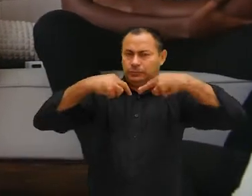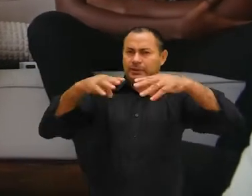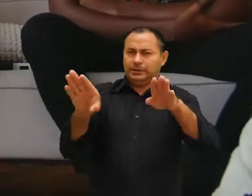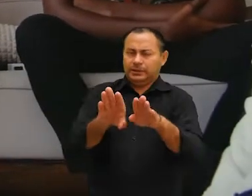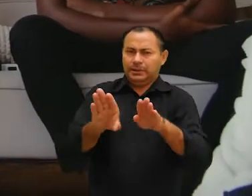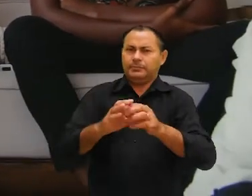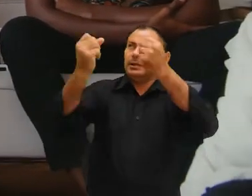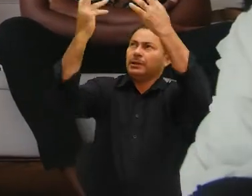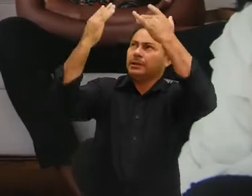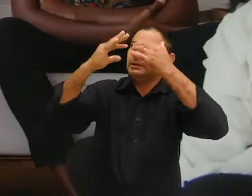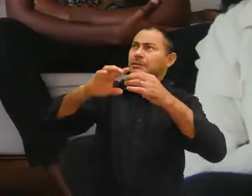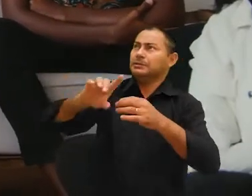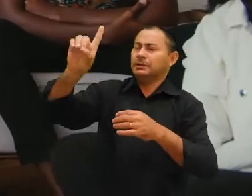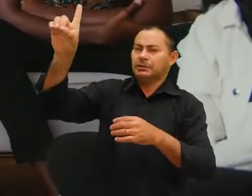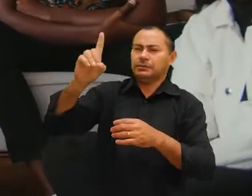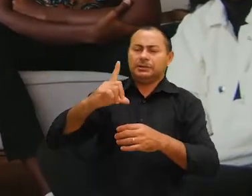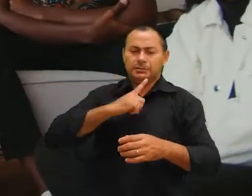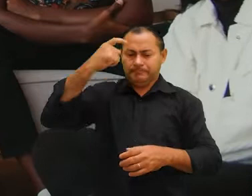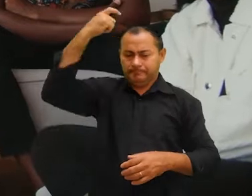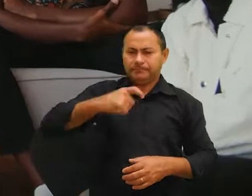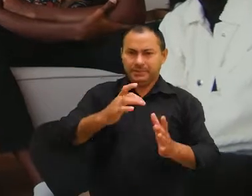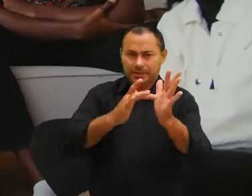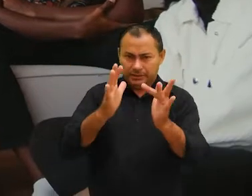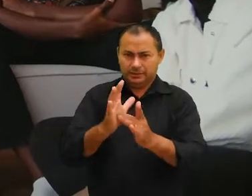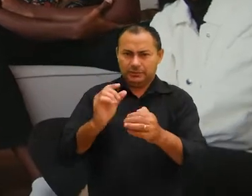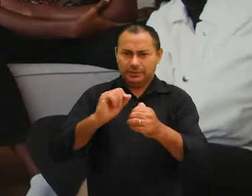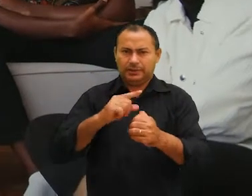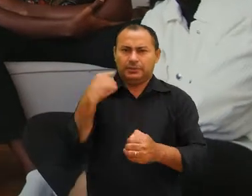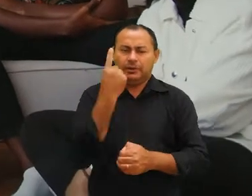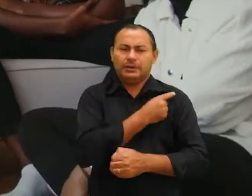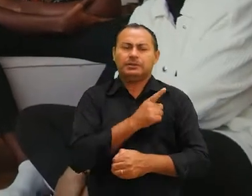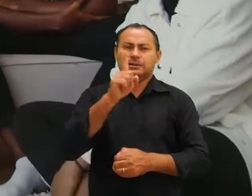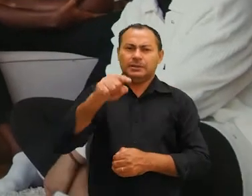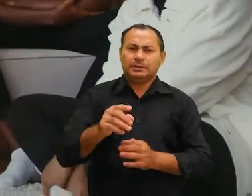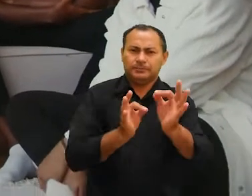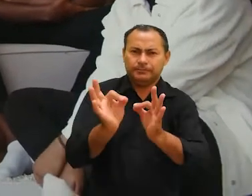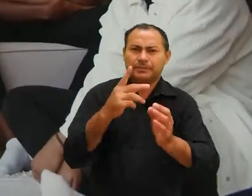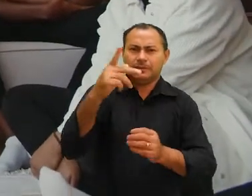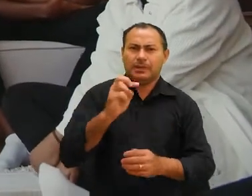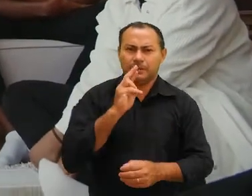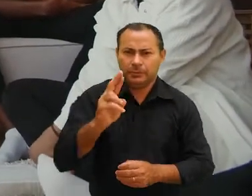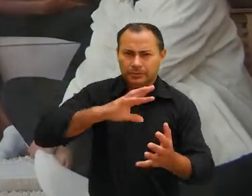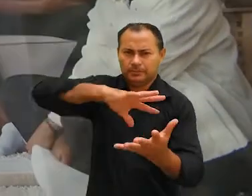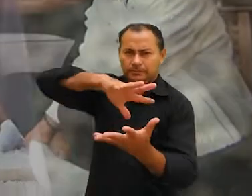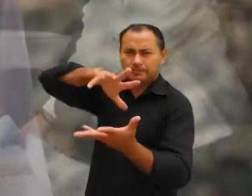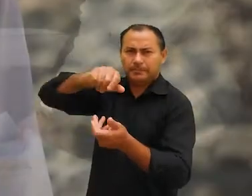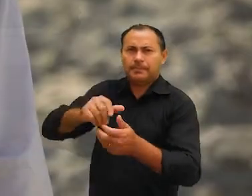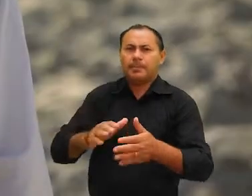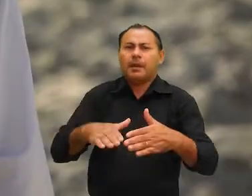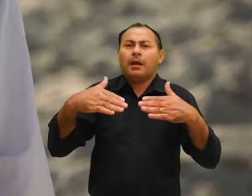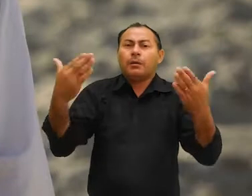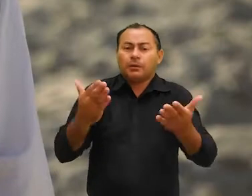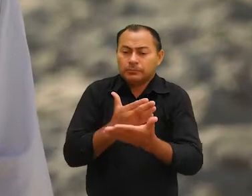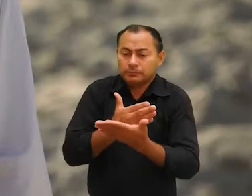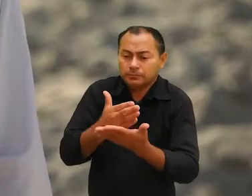e pela graça de Deus tem um caráter de Cristo formado em nós e ser parte da sua solução e da sua resposta para o mundo